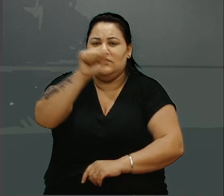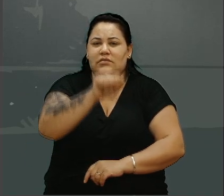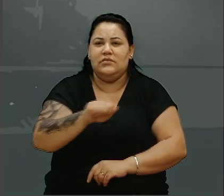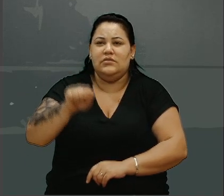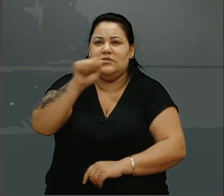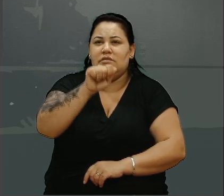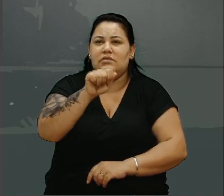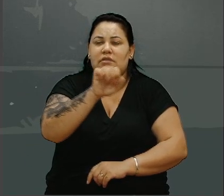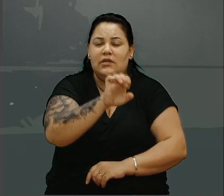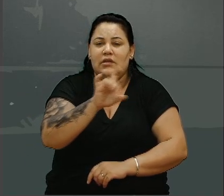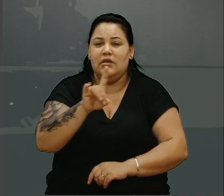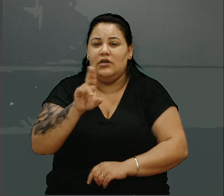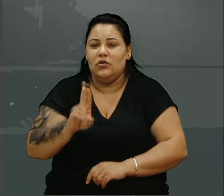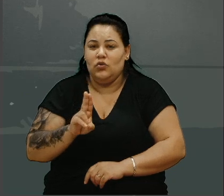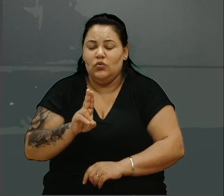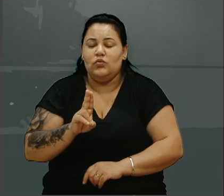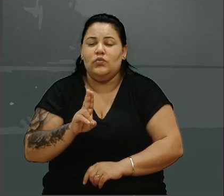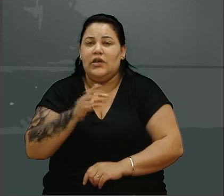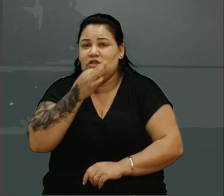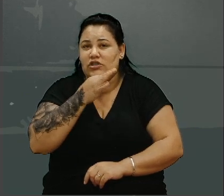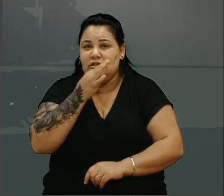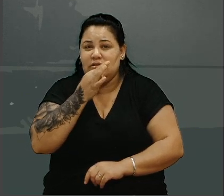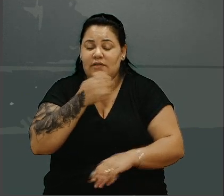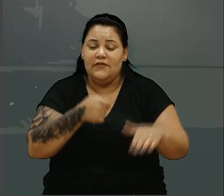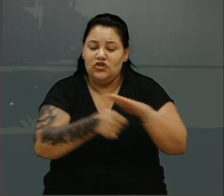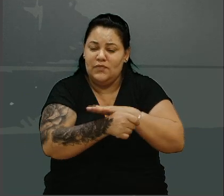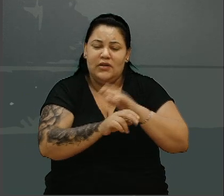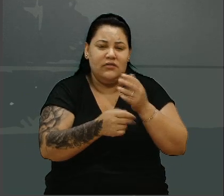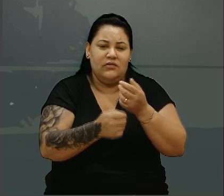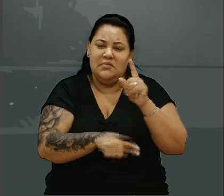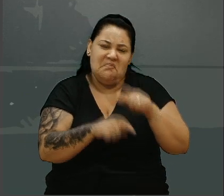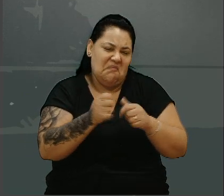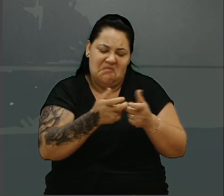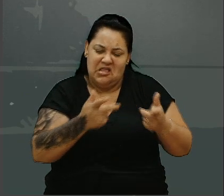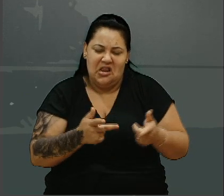Educaxias, investimento em diversas escolas, equipamentos.